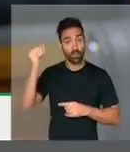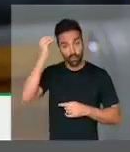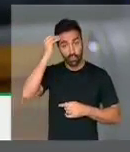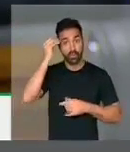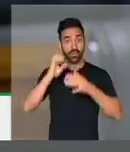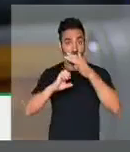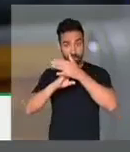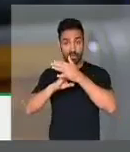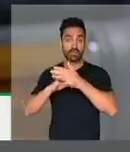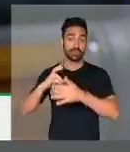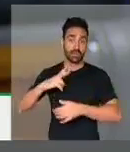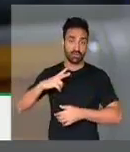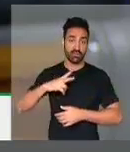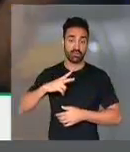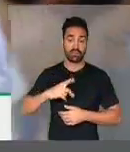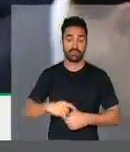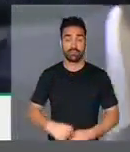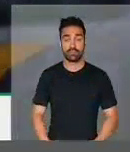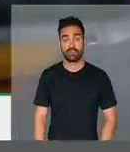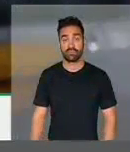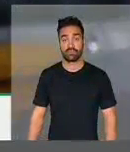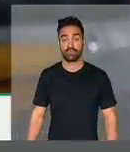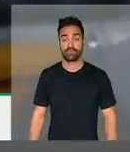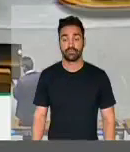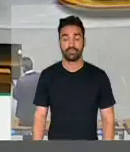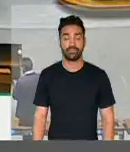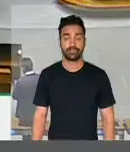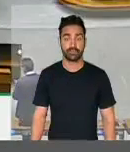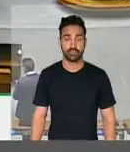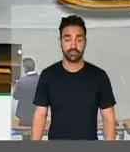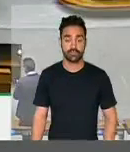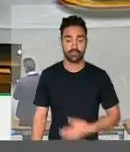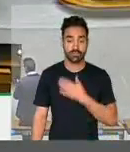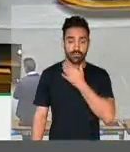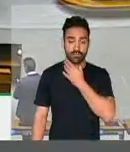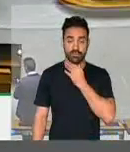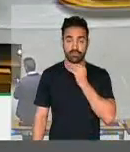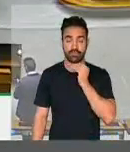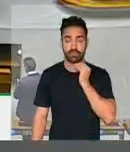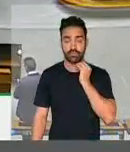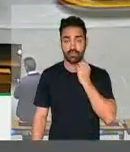da Eletrobras. Obrigado. Deputado Cherini, com a palavra, 3.